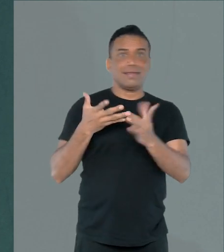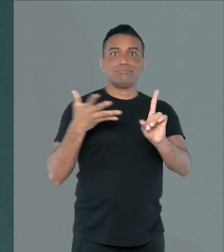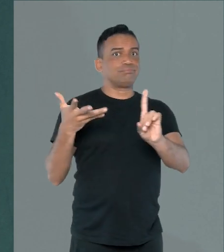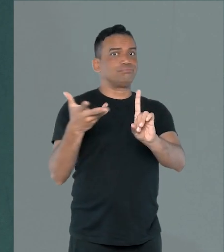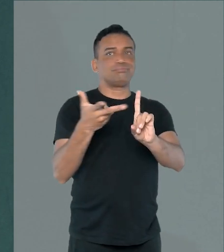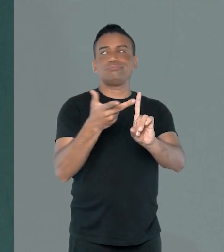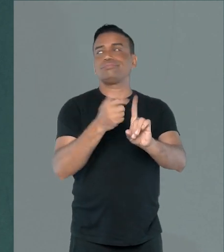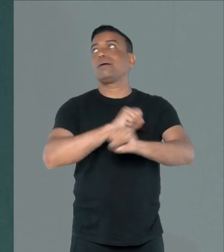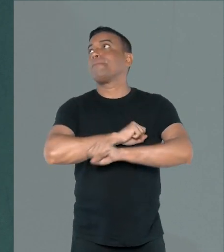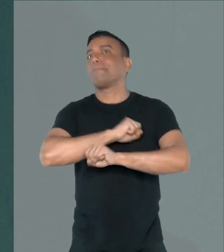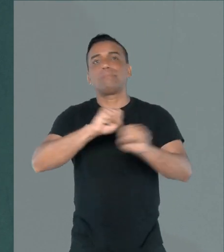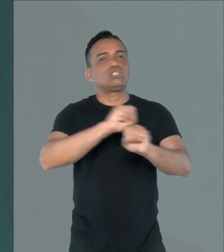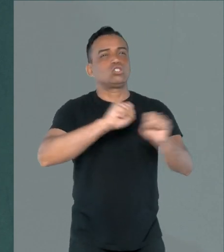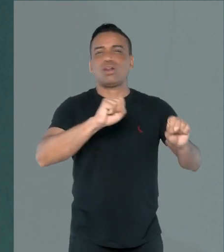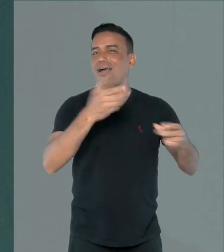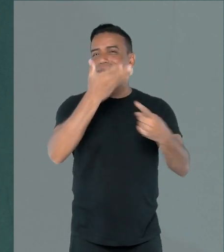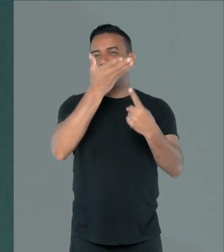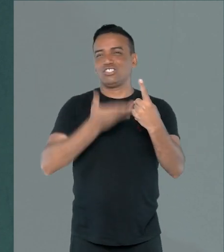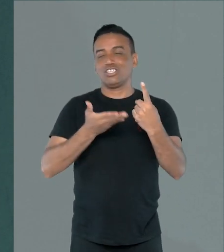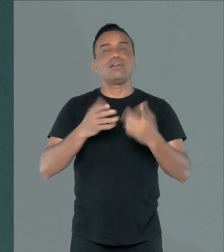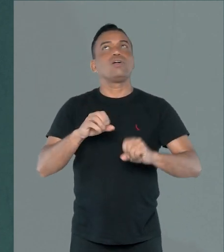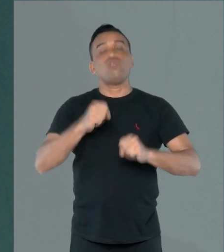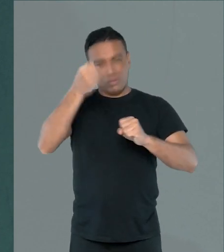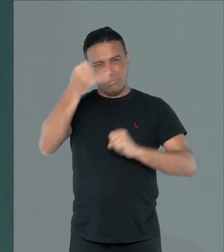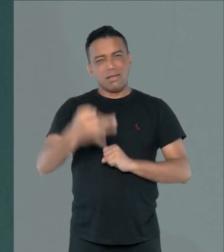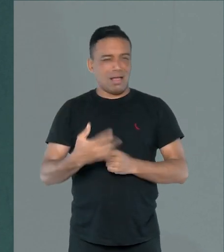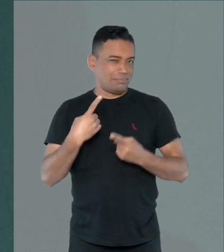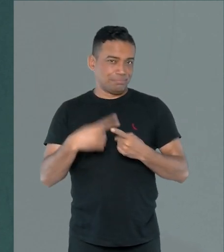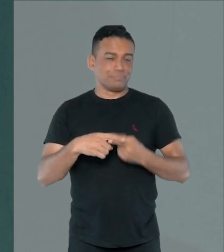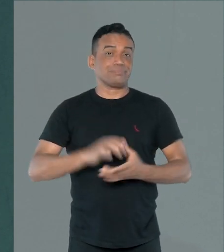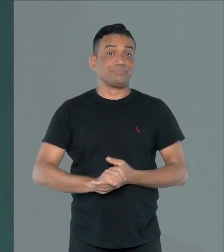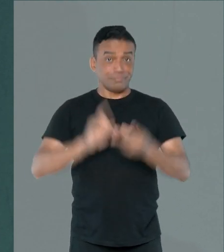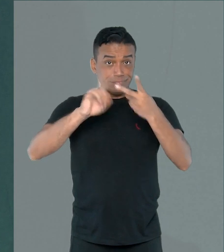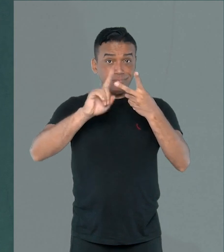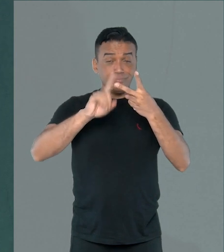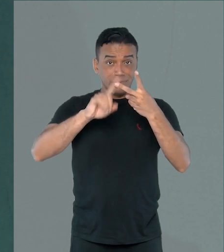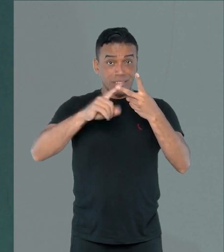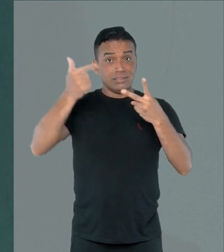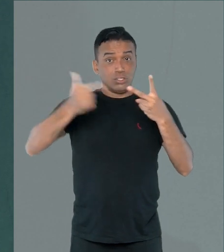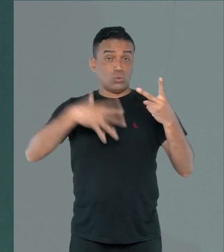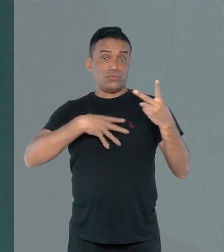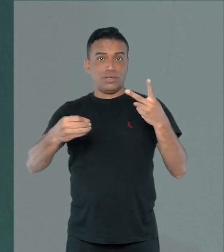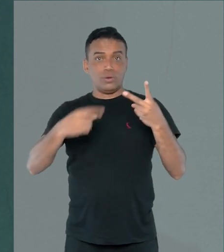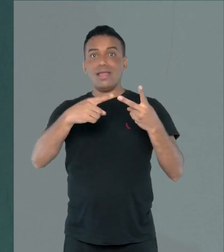absolutamente apaixonante, né? Ele é apaixonante, eu vou explicar por quê. O segundo filho é o filho